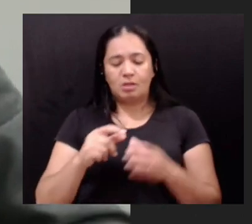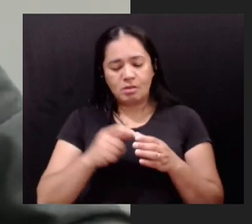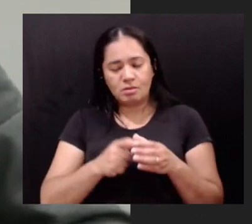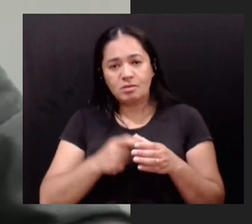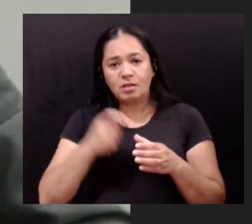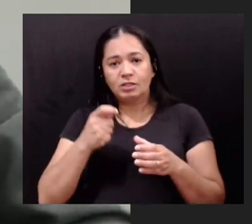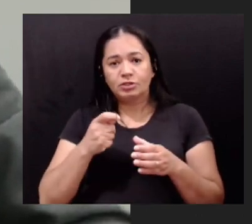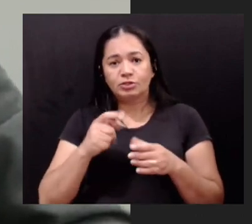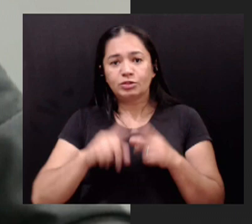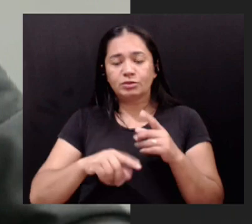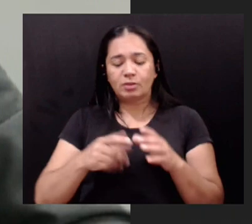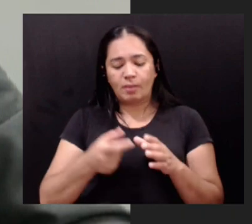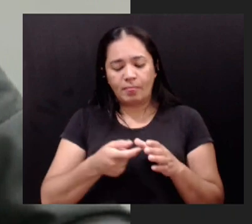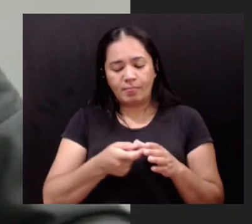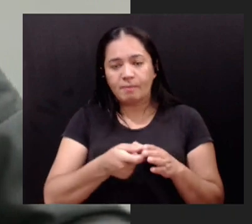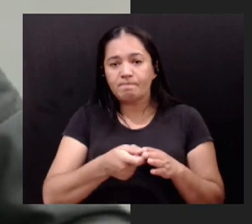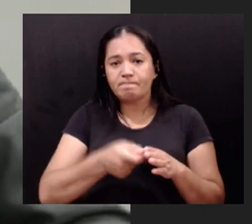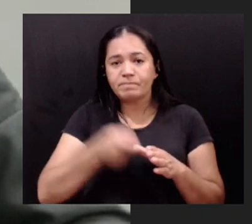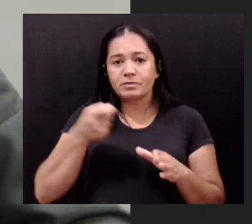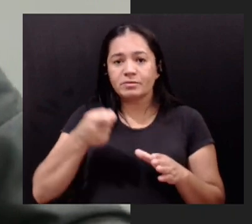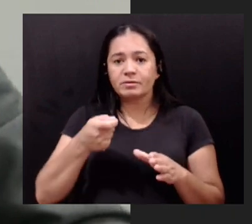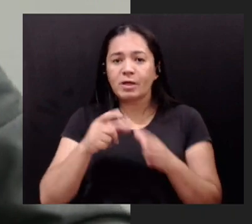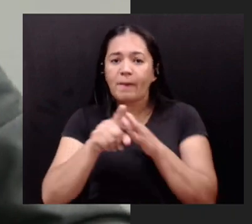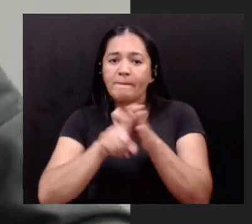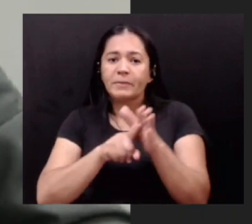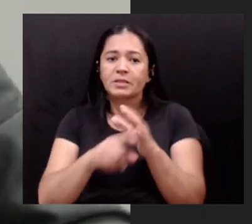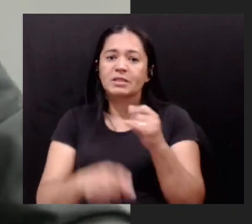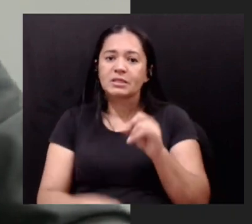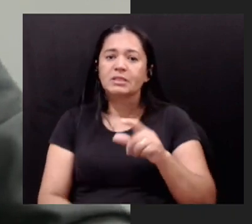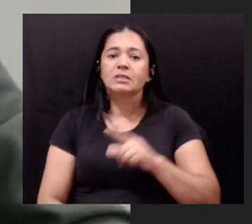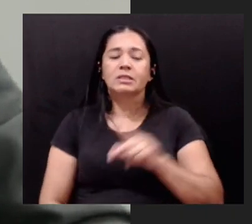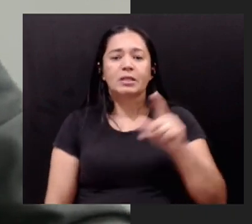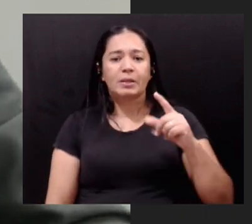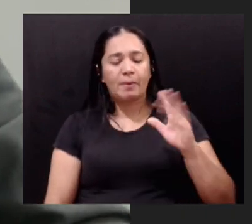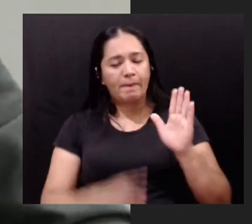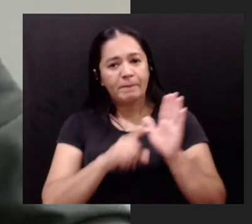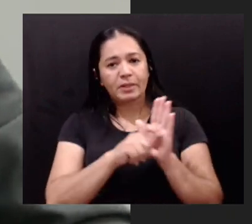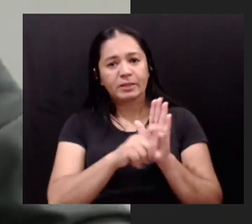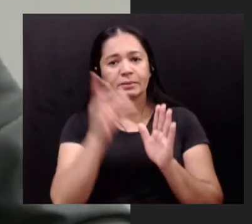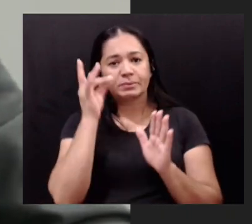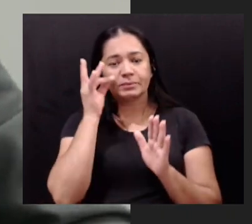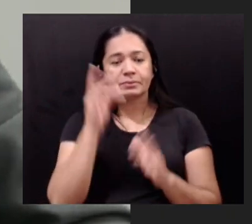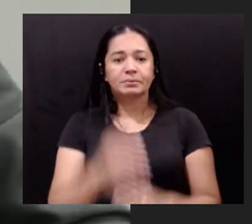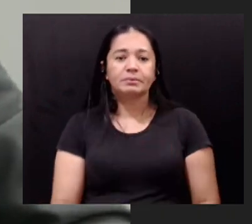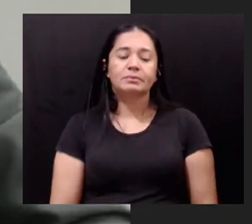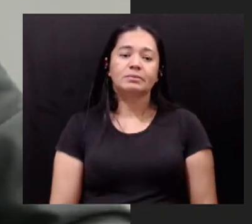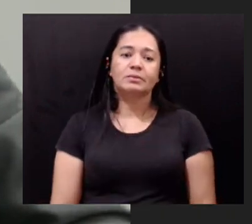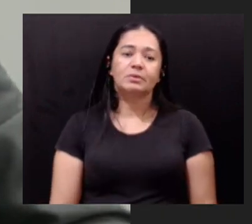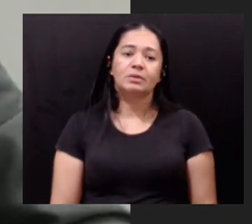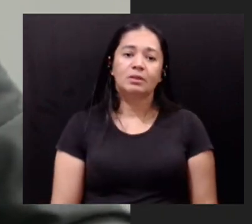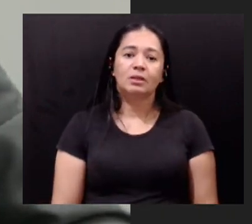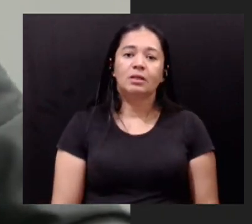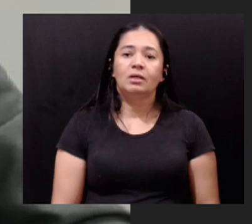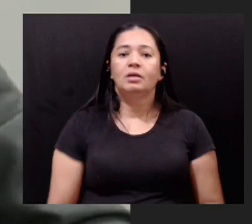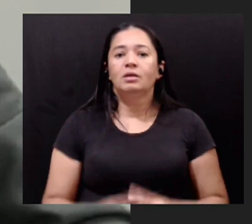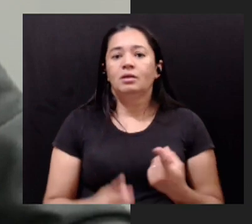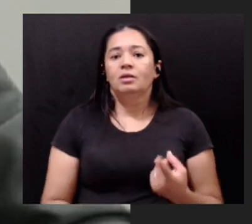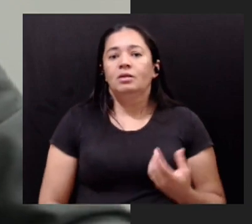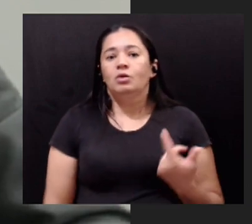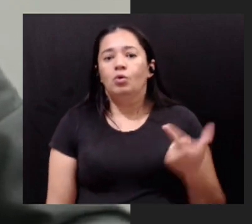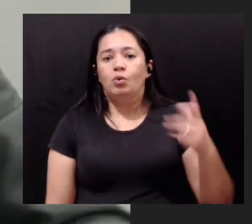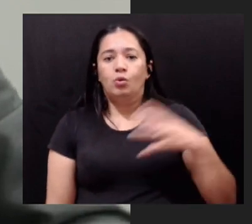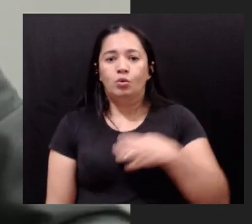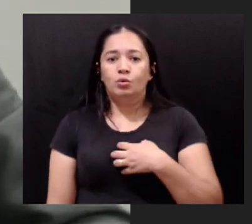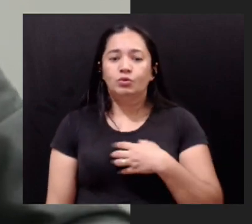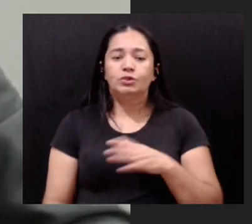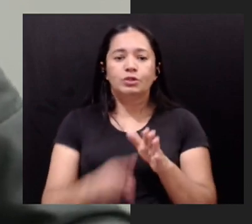do duodeno, e pesquisa se há bactéria ali presente ou não. Mas existem outras formas também de ser pesquisada, né? Se a gente quiser